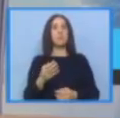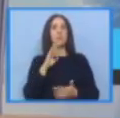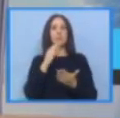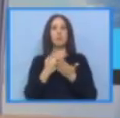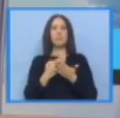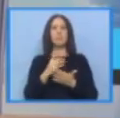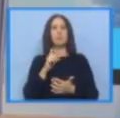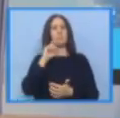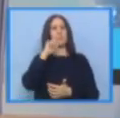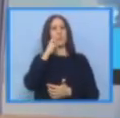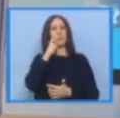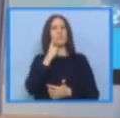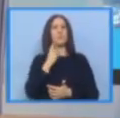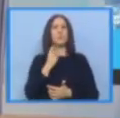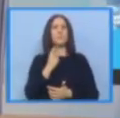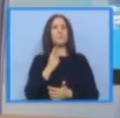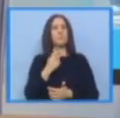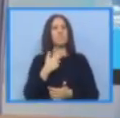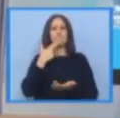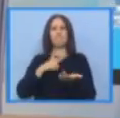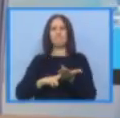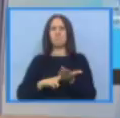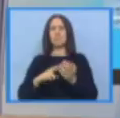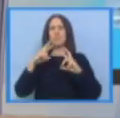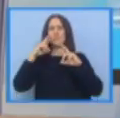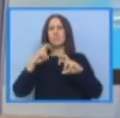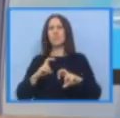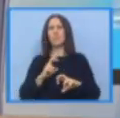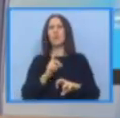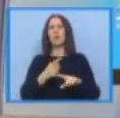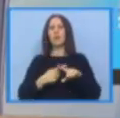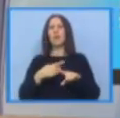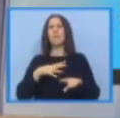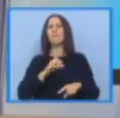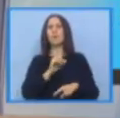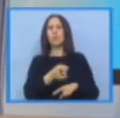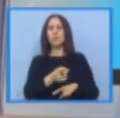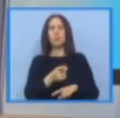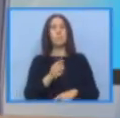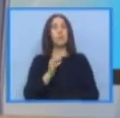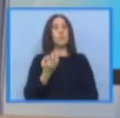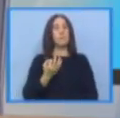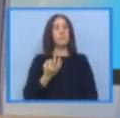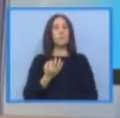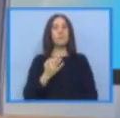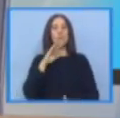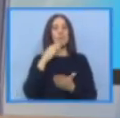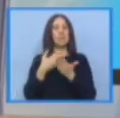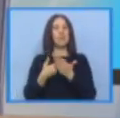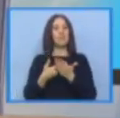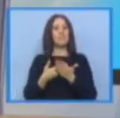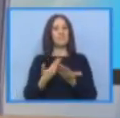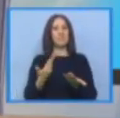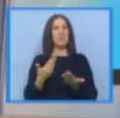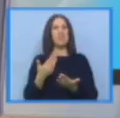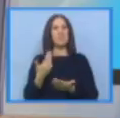causar suspeitas sobre o real interesse da investigação, também mancha de tal maneira os nomes